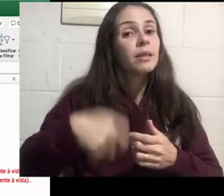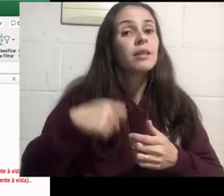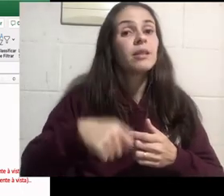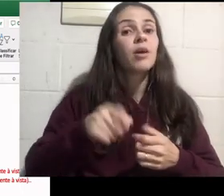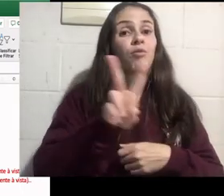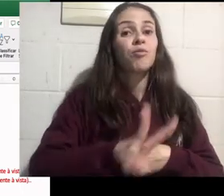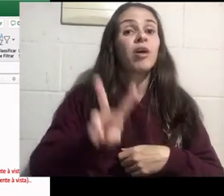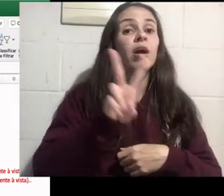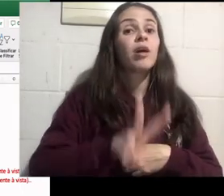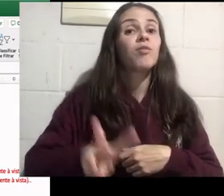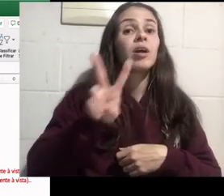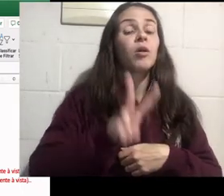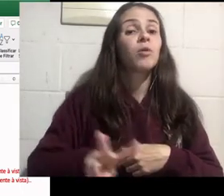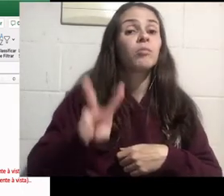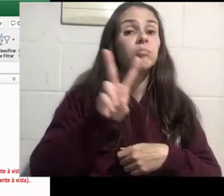do custo,